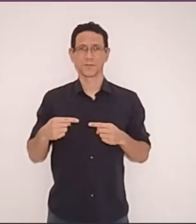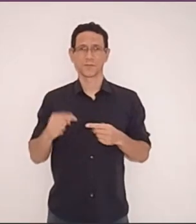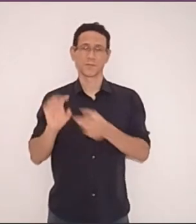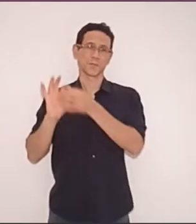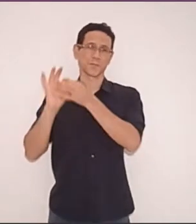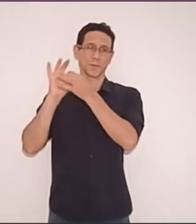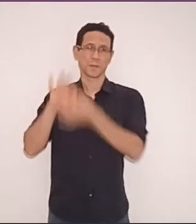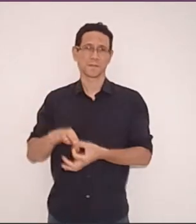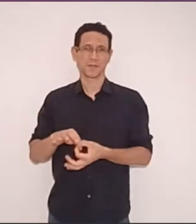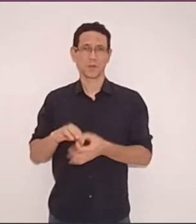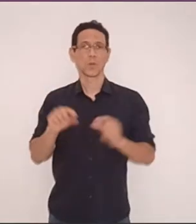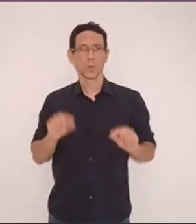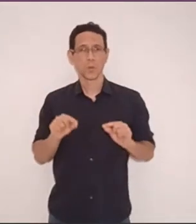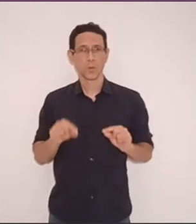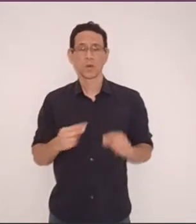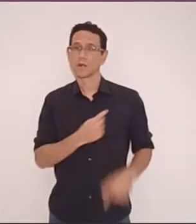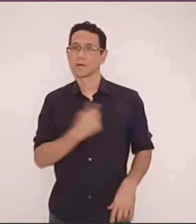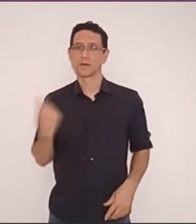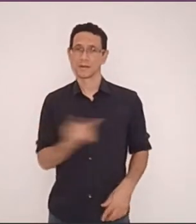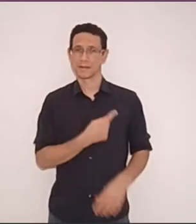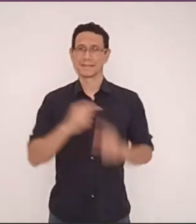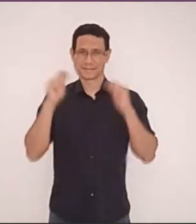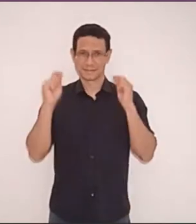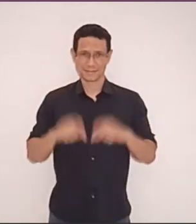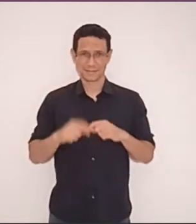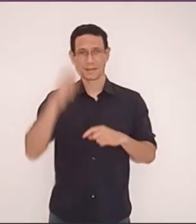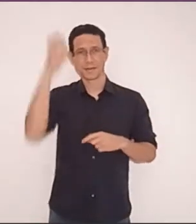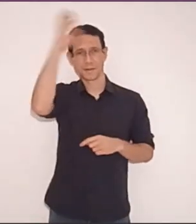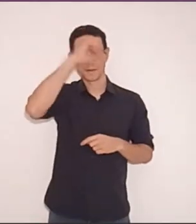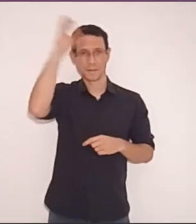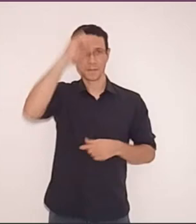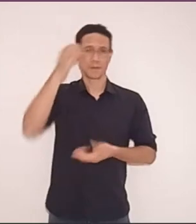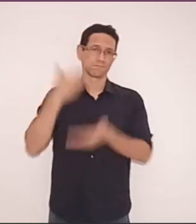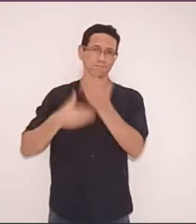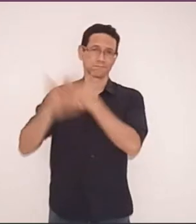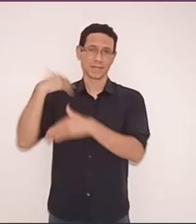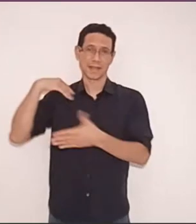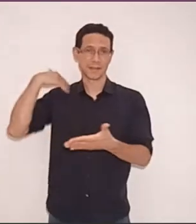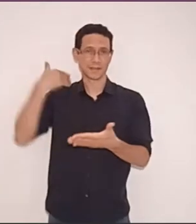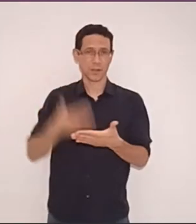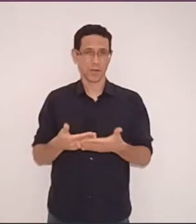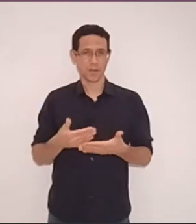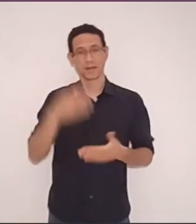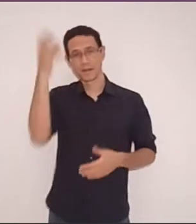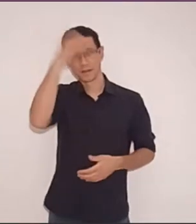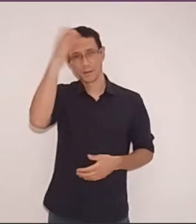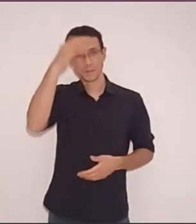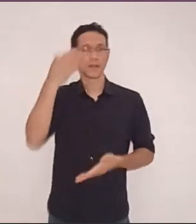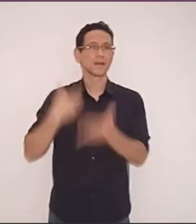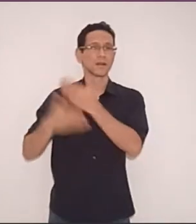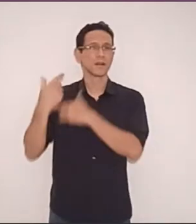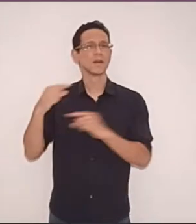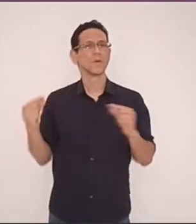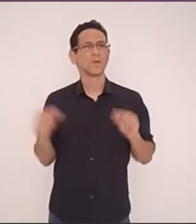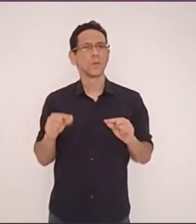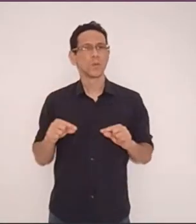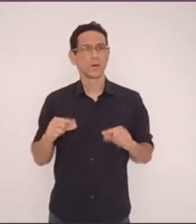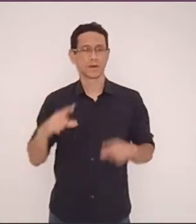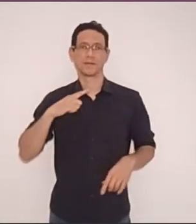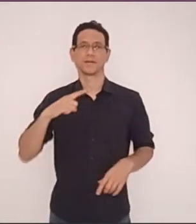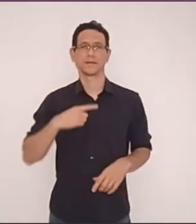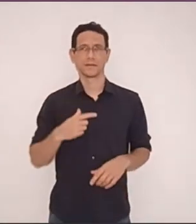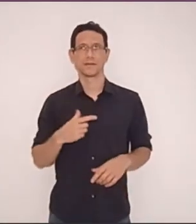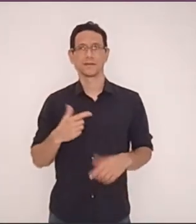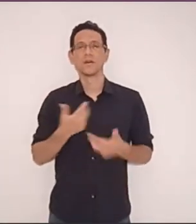como nós somos capazes de aprender com passar compreender e aprender com passado é porque